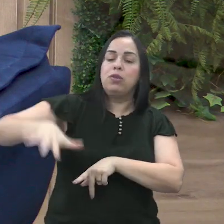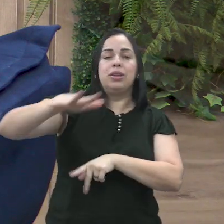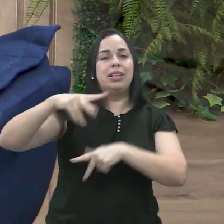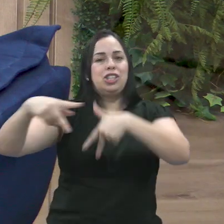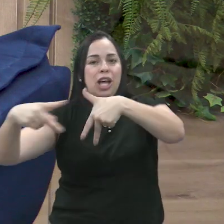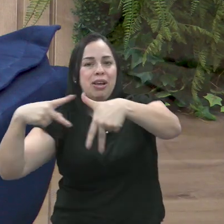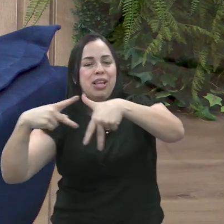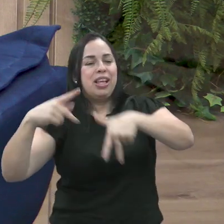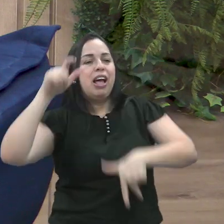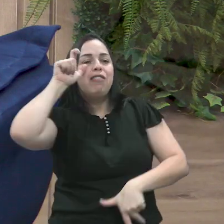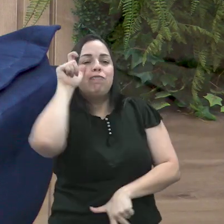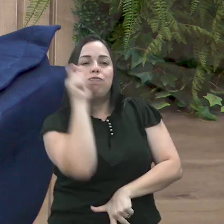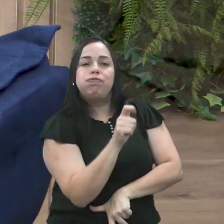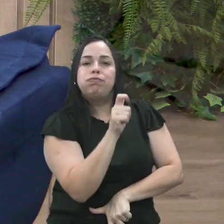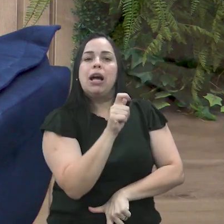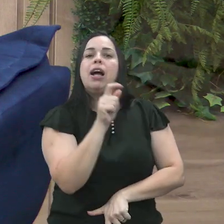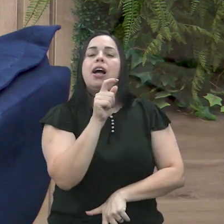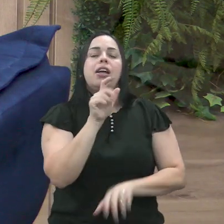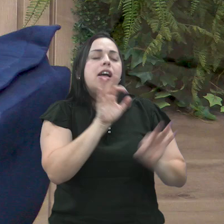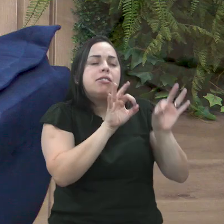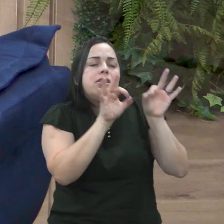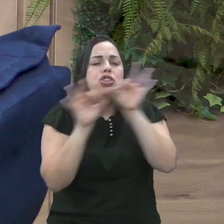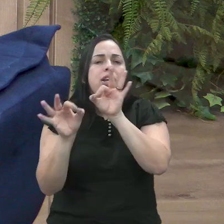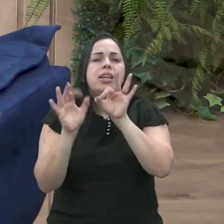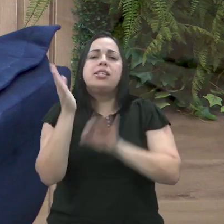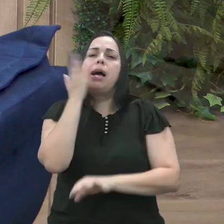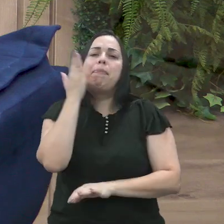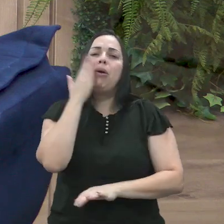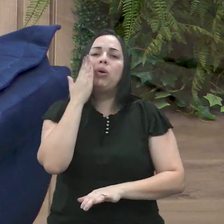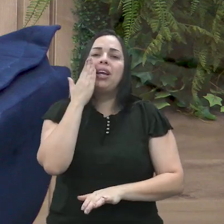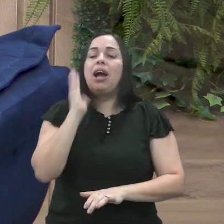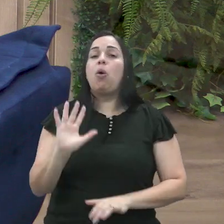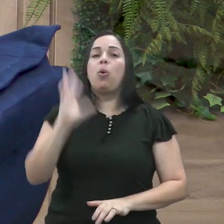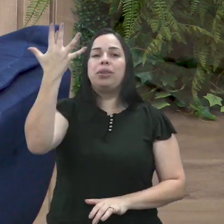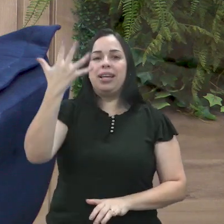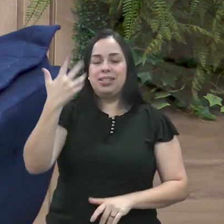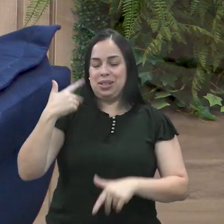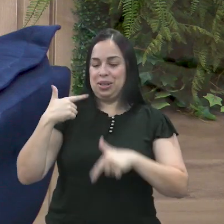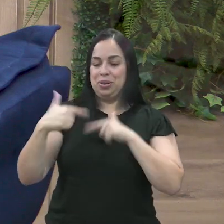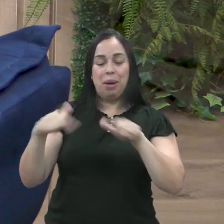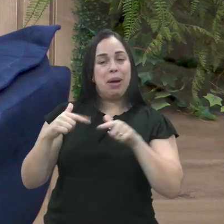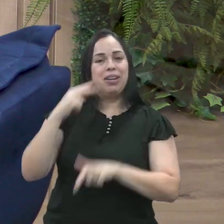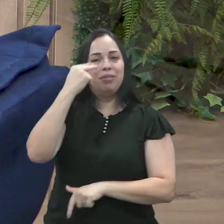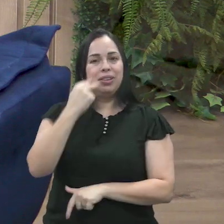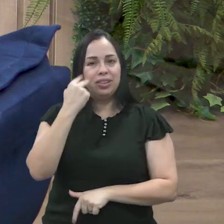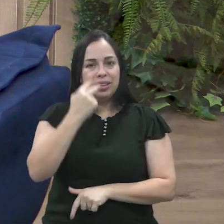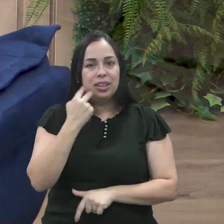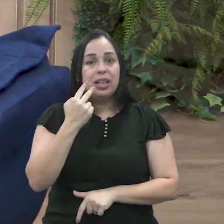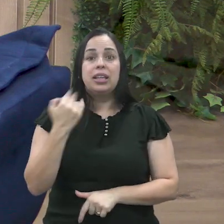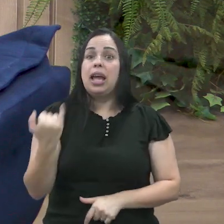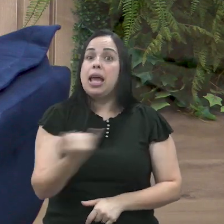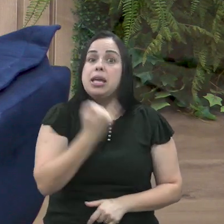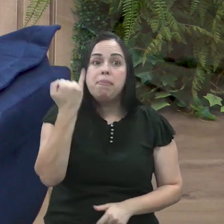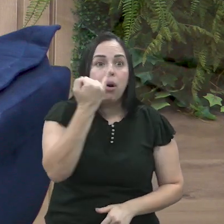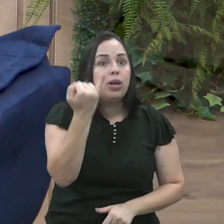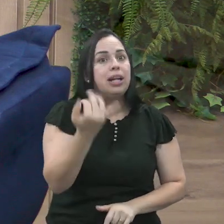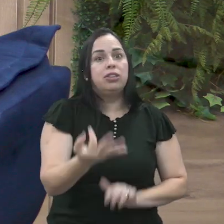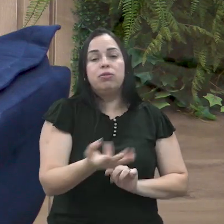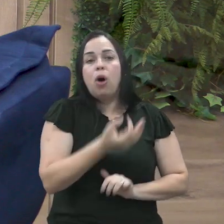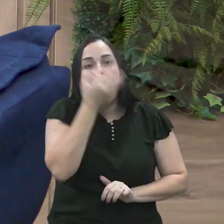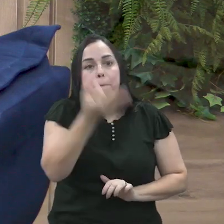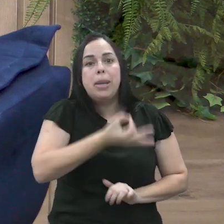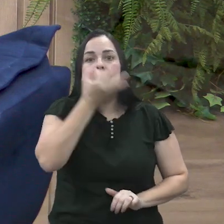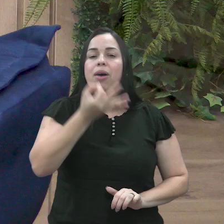de conhecer o trabalho de cada um dos vereadores, acompanhar e fiscalizar. A gente falou aqui no nosso bate-papo, né, Marvi, da importância